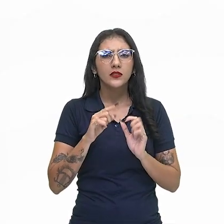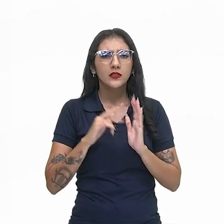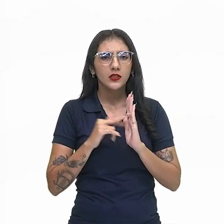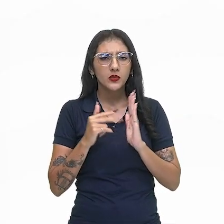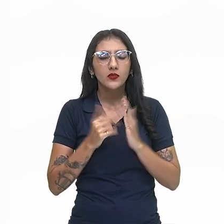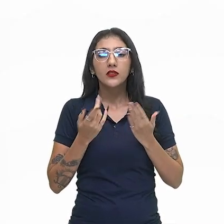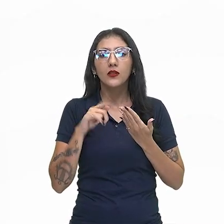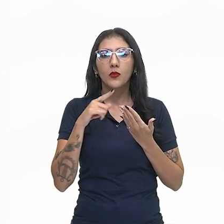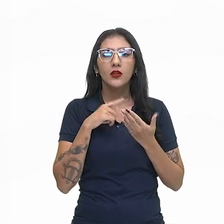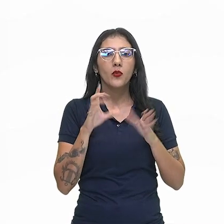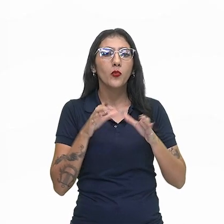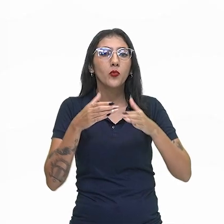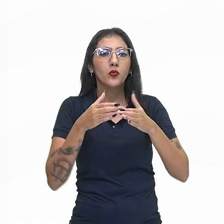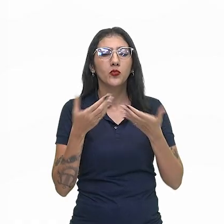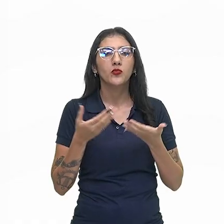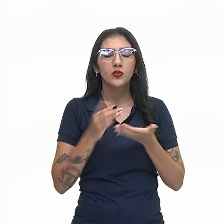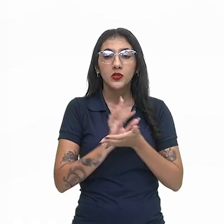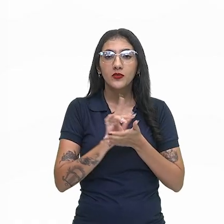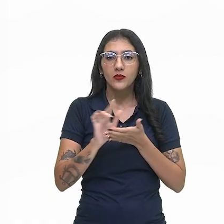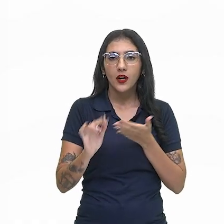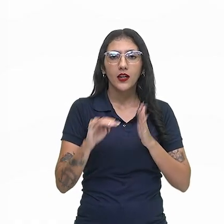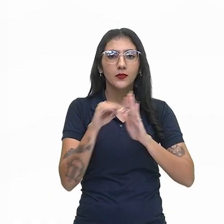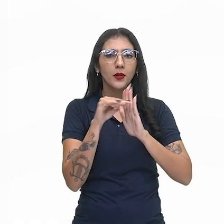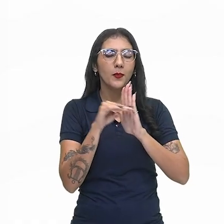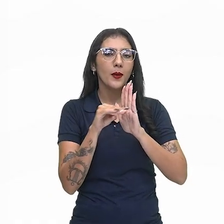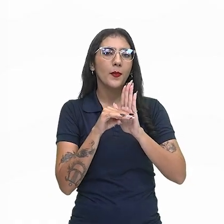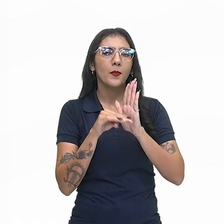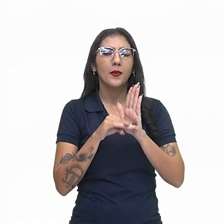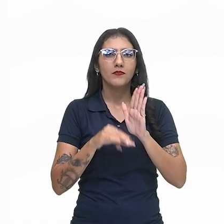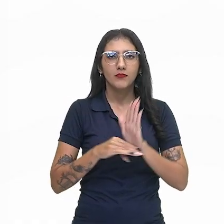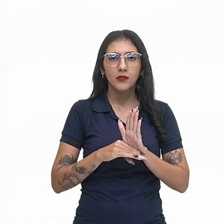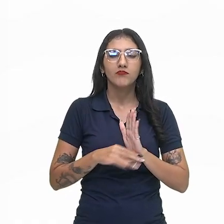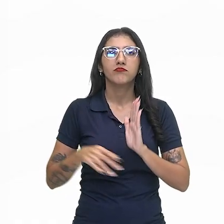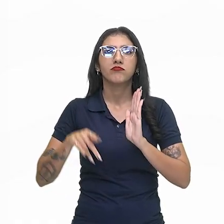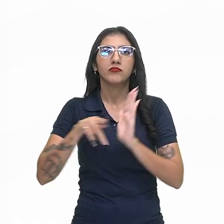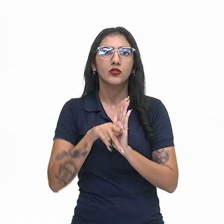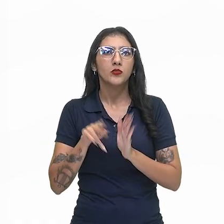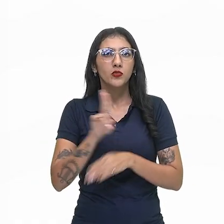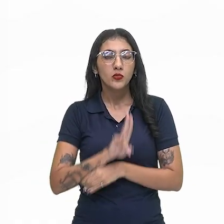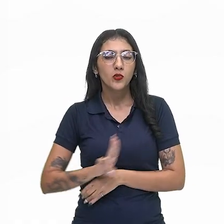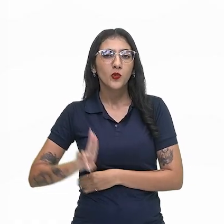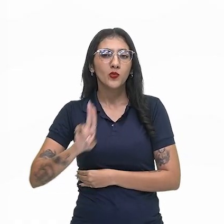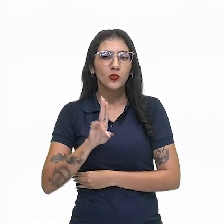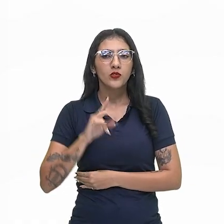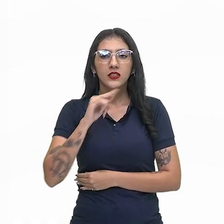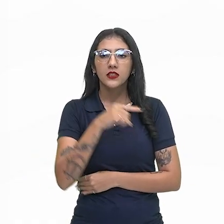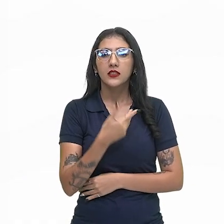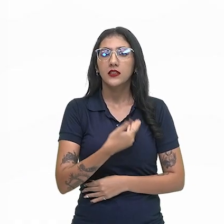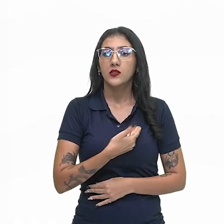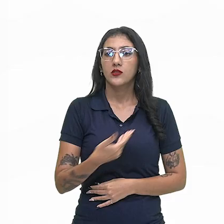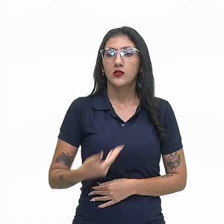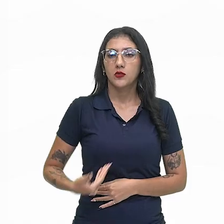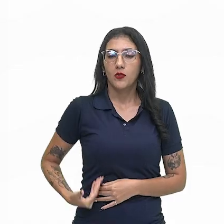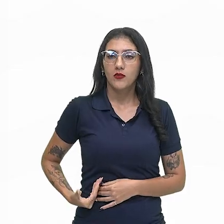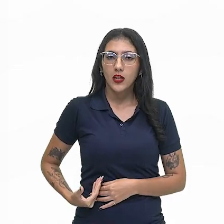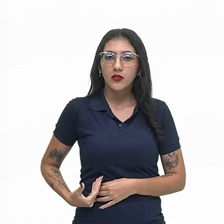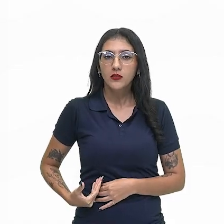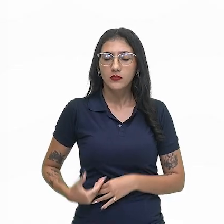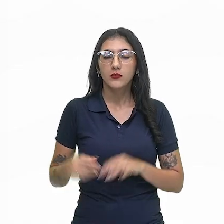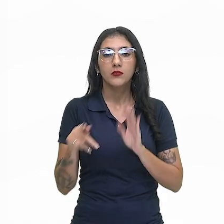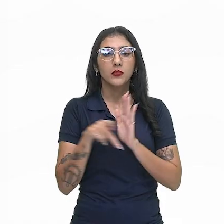o conjunto de princípios que regem o exercício do governo dos